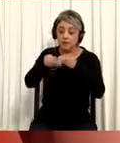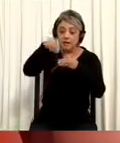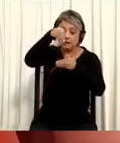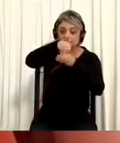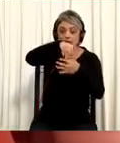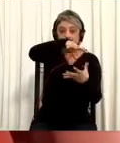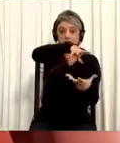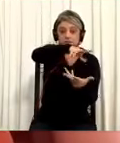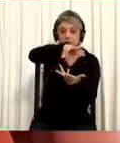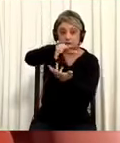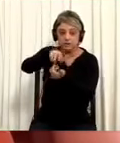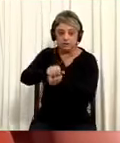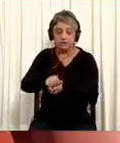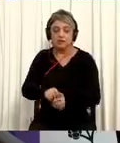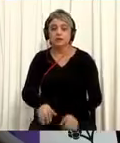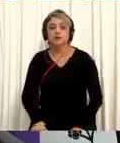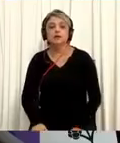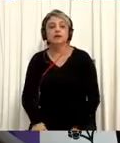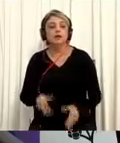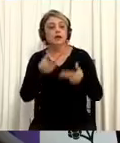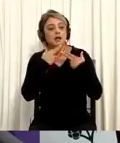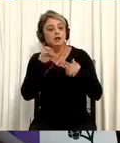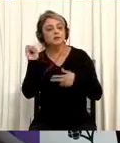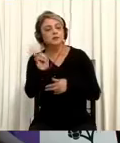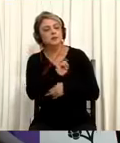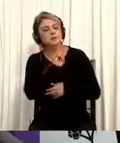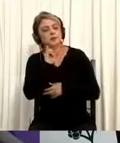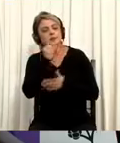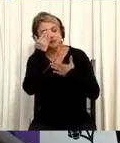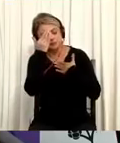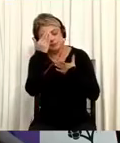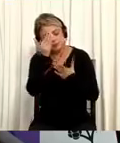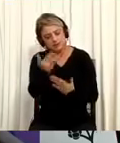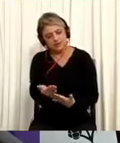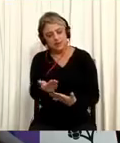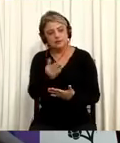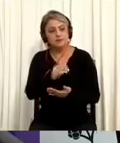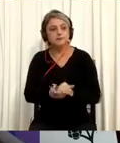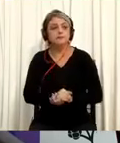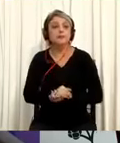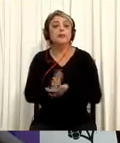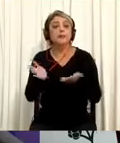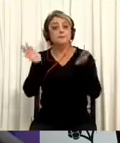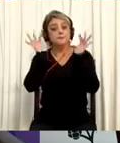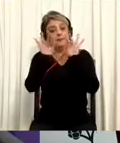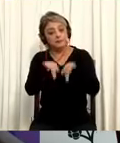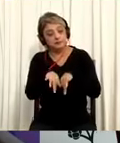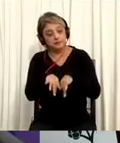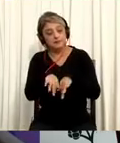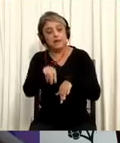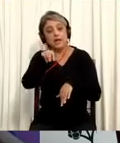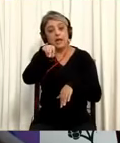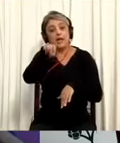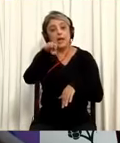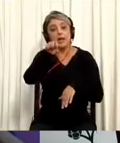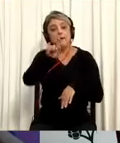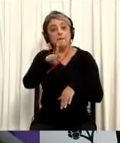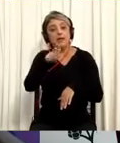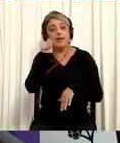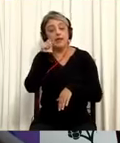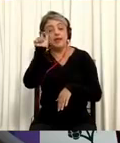planeta Terra. É isso aí, recado muito importante. Obrigada, Yolanda. E para finalizar, Meg, eu queria que